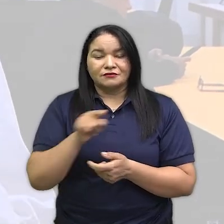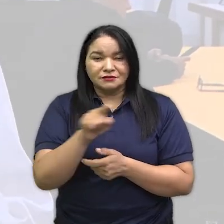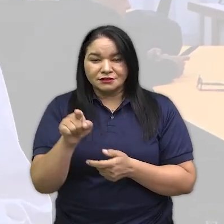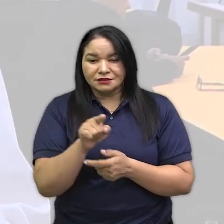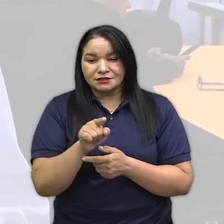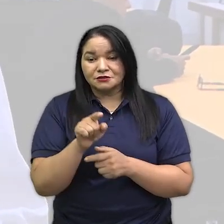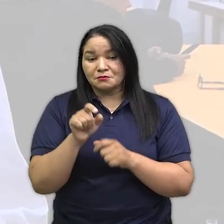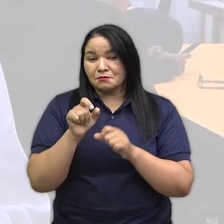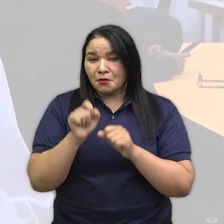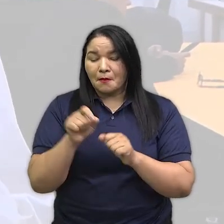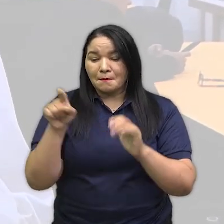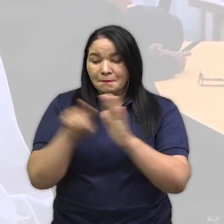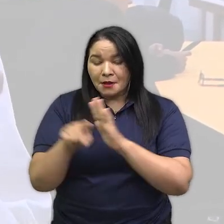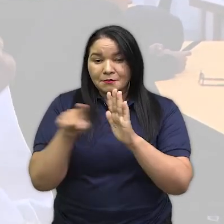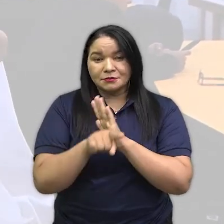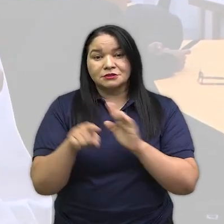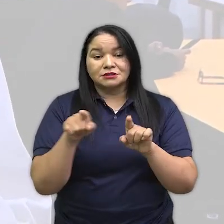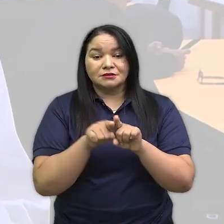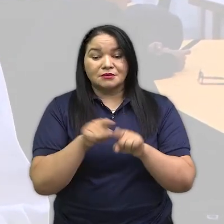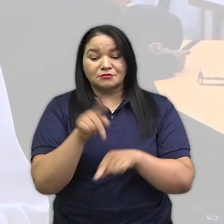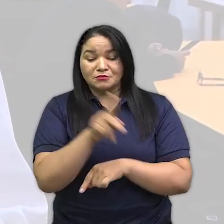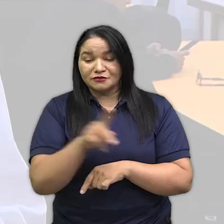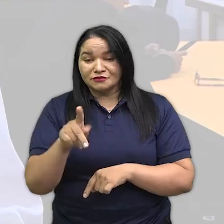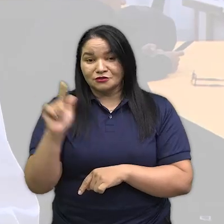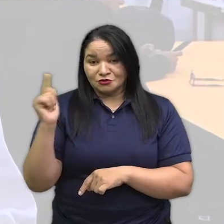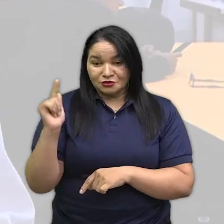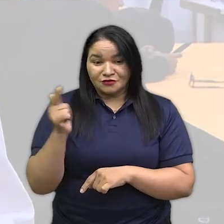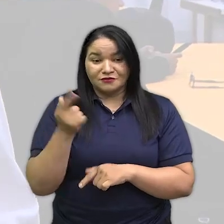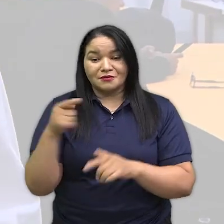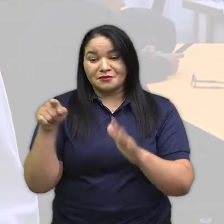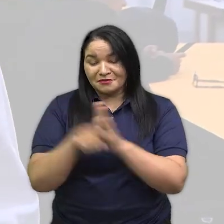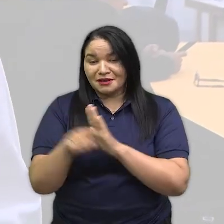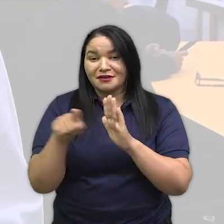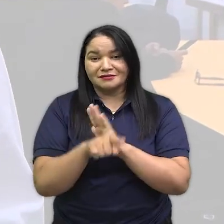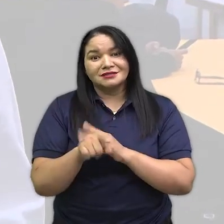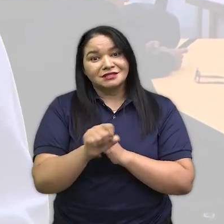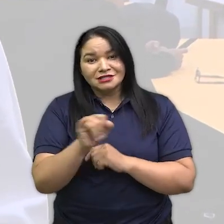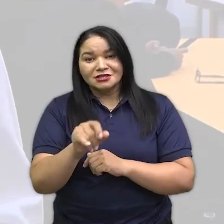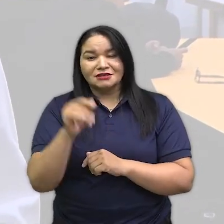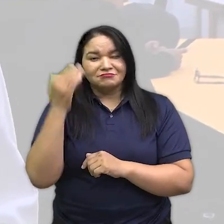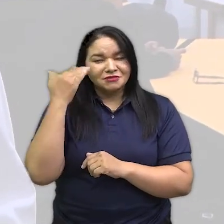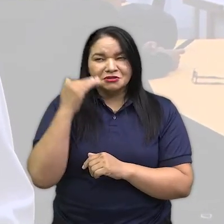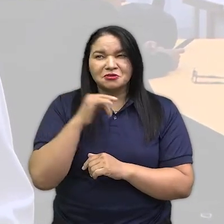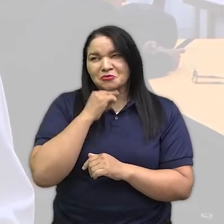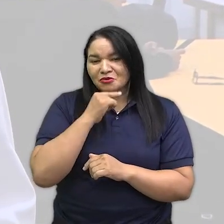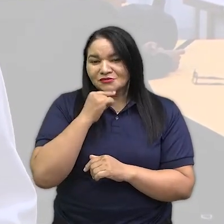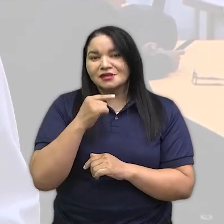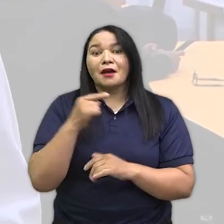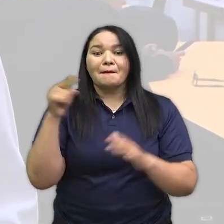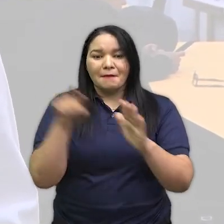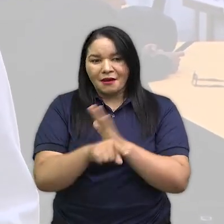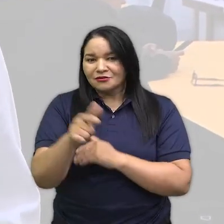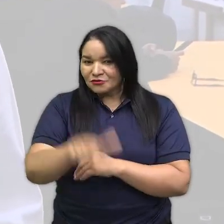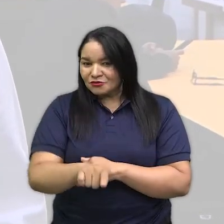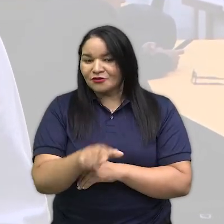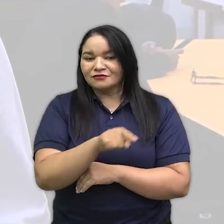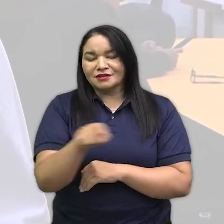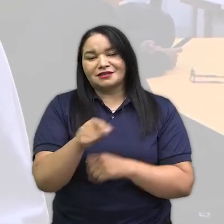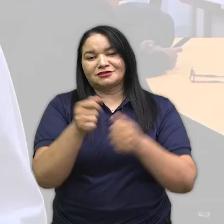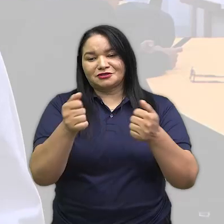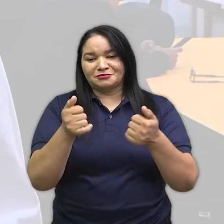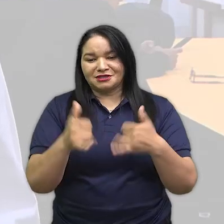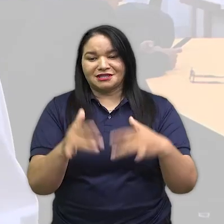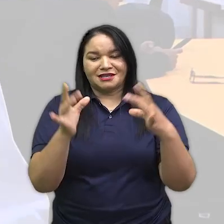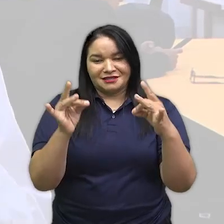vocês: pergunte, insista com seu professor de geografia. Se não entender, pergunte de novo, que ele vai explicar para